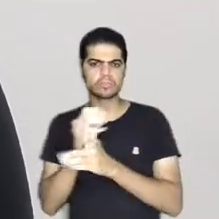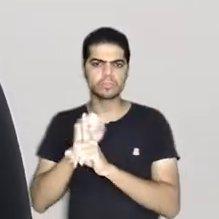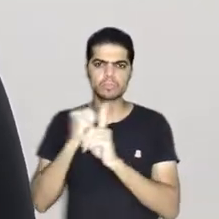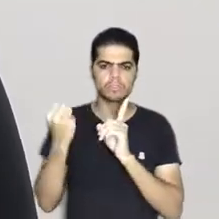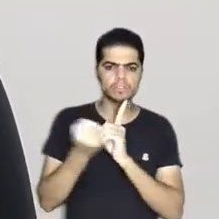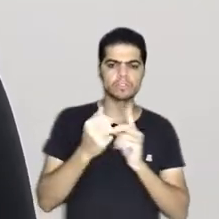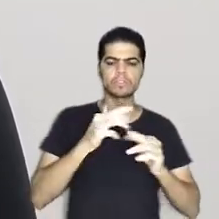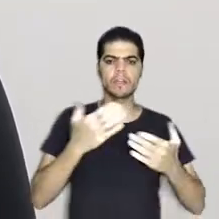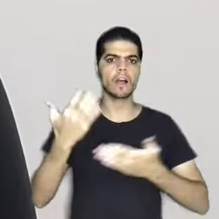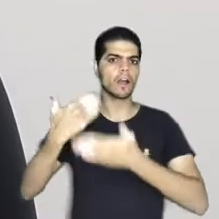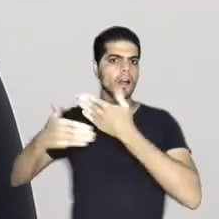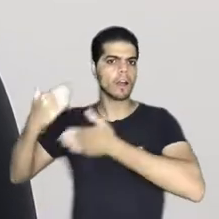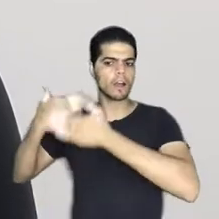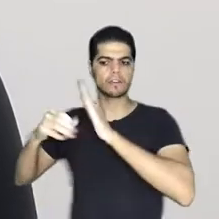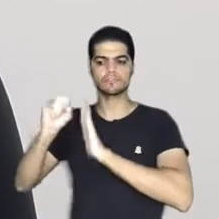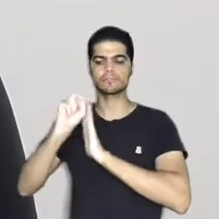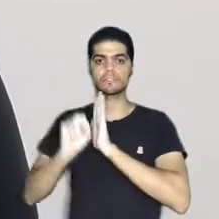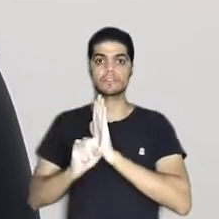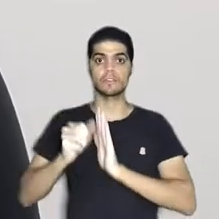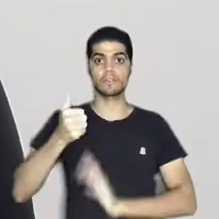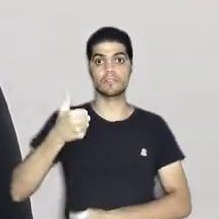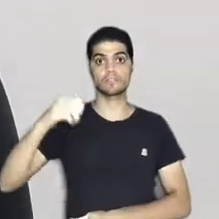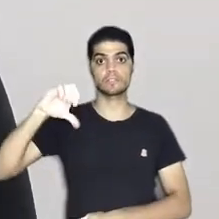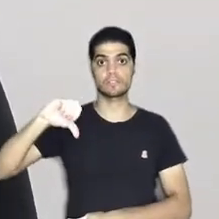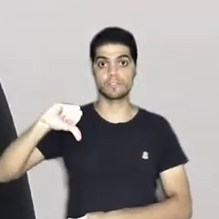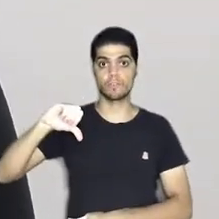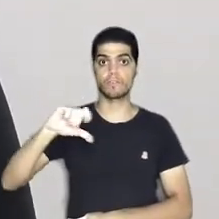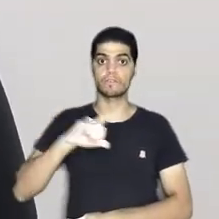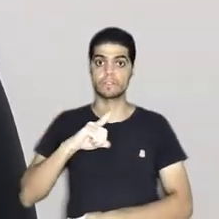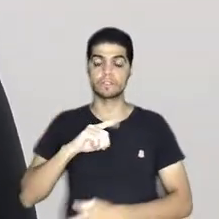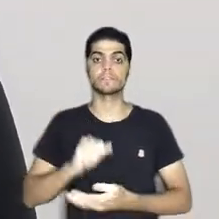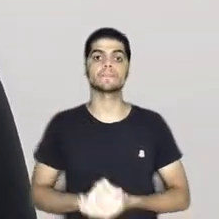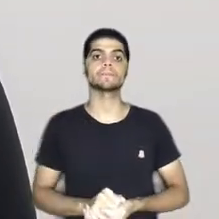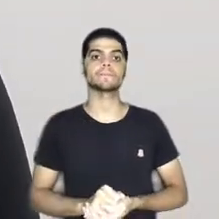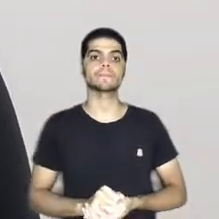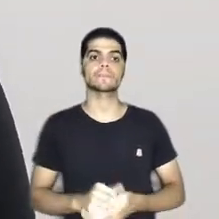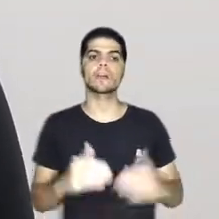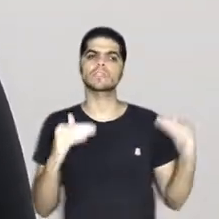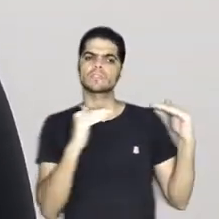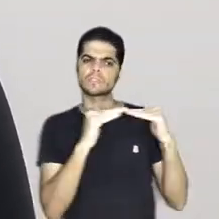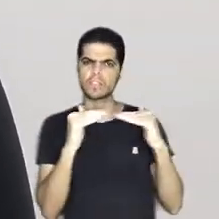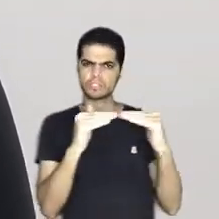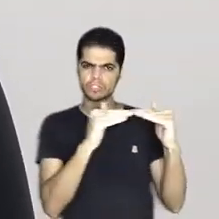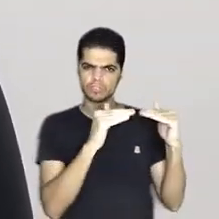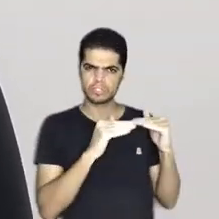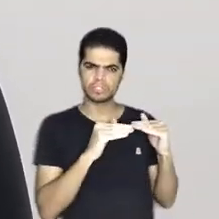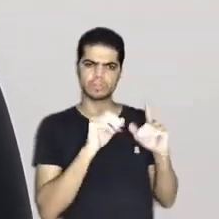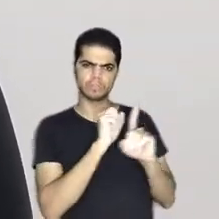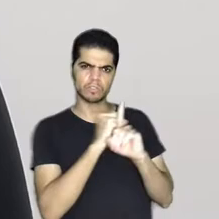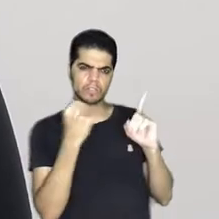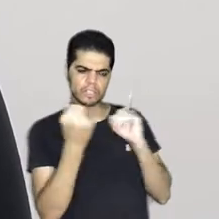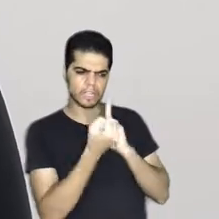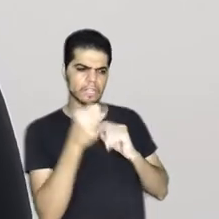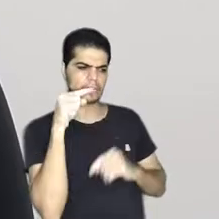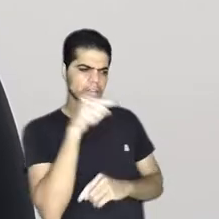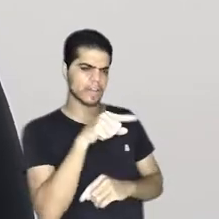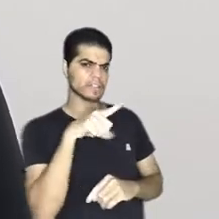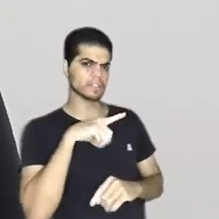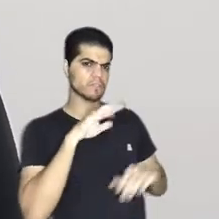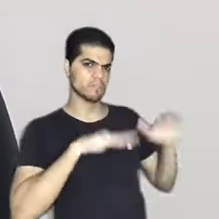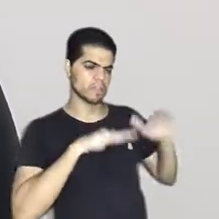associativismo, sobretudo no século XIX. Quando a gente fala em associativismo maçônico, a gente fala de um